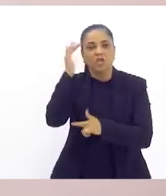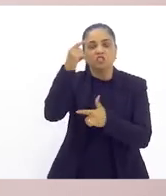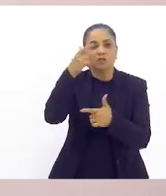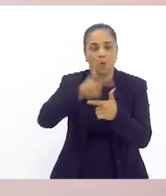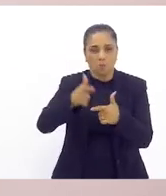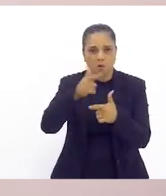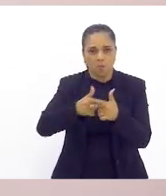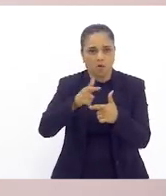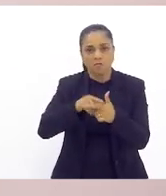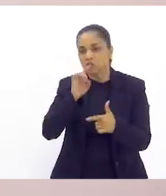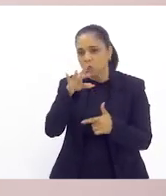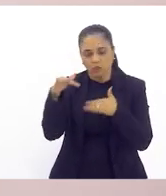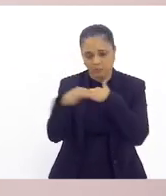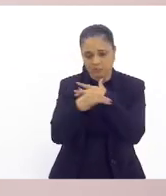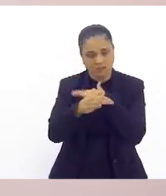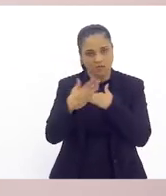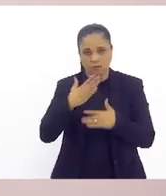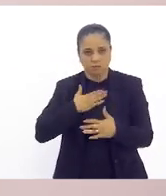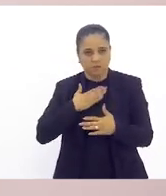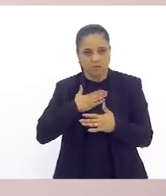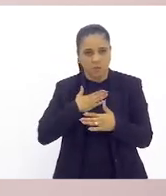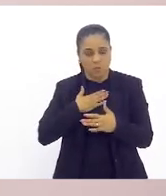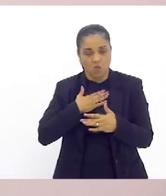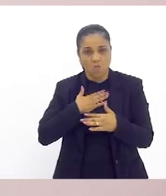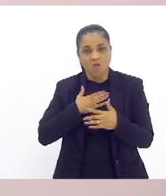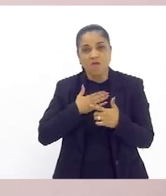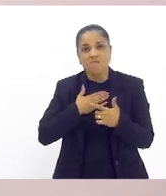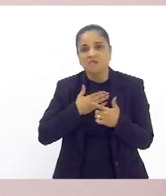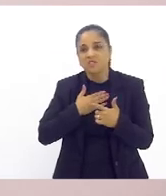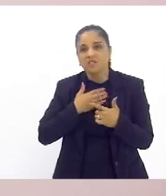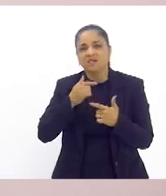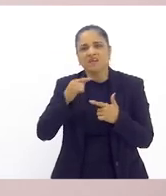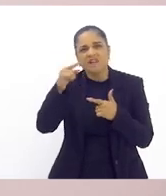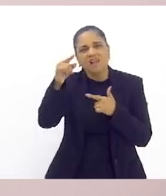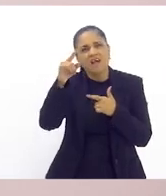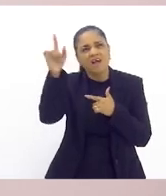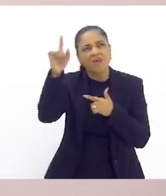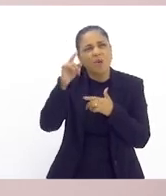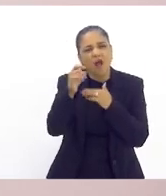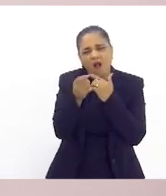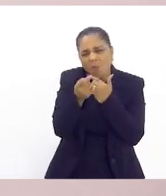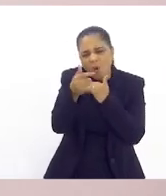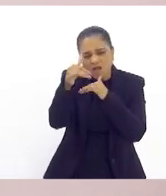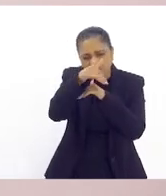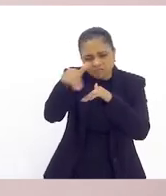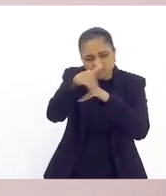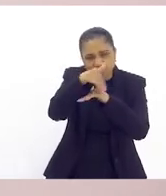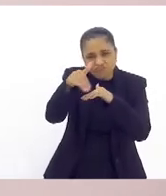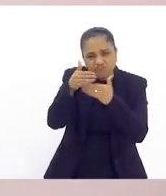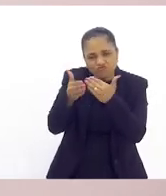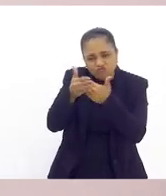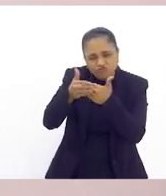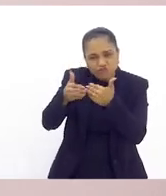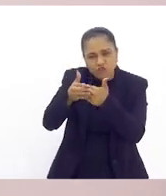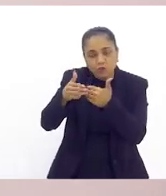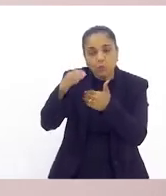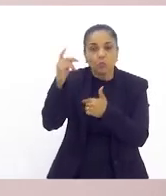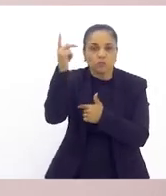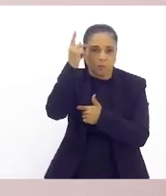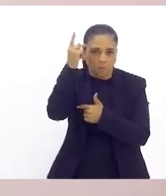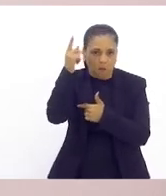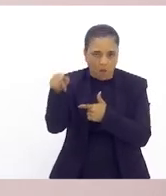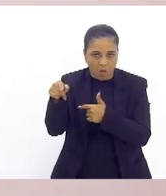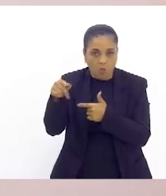Porto Real que nós somos pequenininhos lá né quase de vida de São Paulo mas nós sofremos tanto quanto uma cidade grande